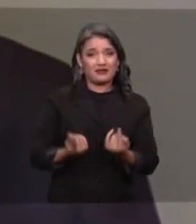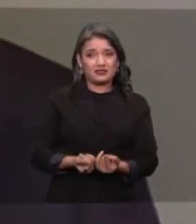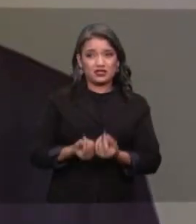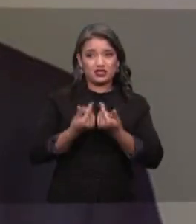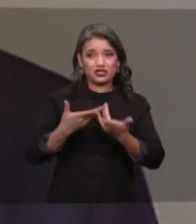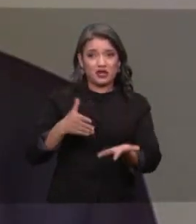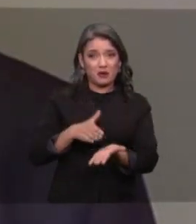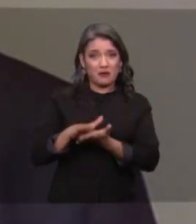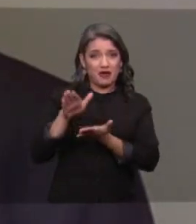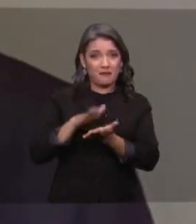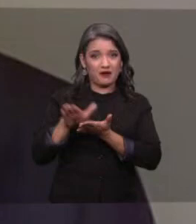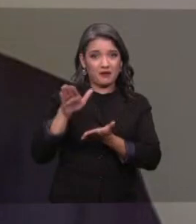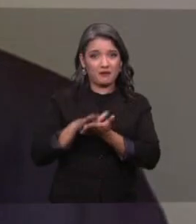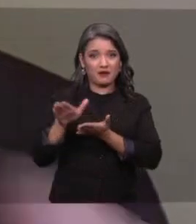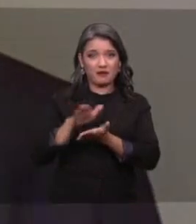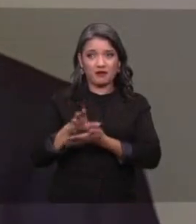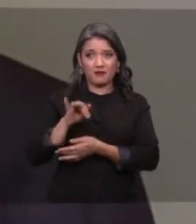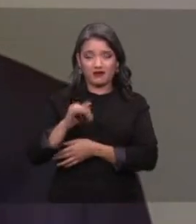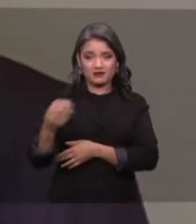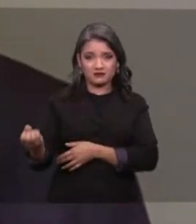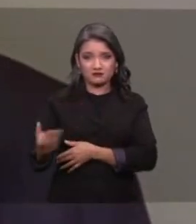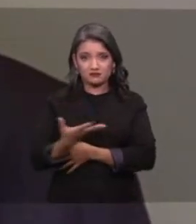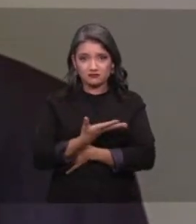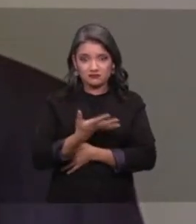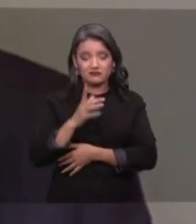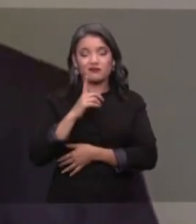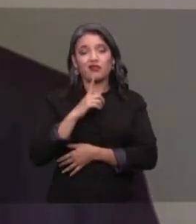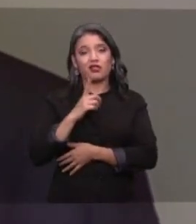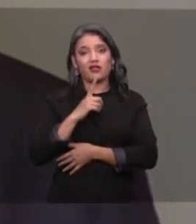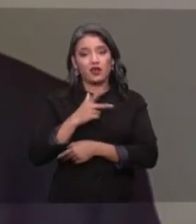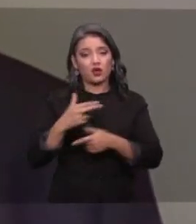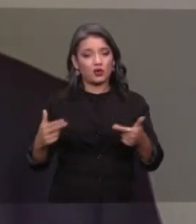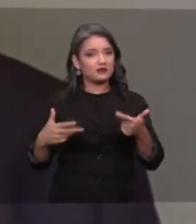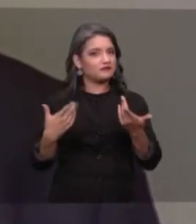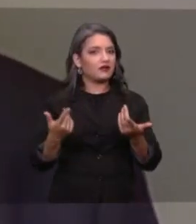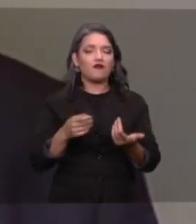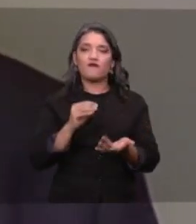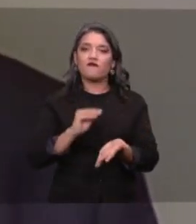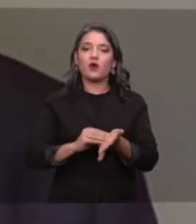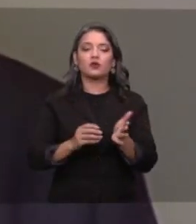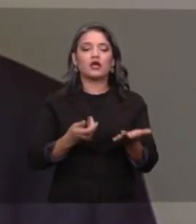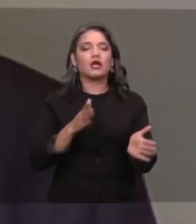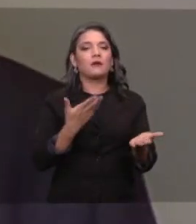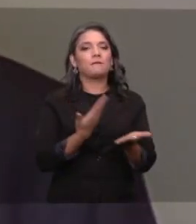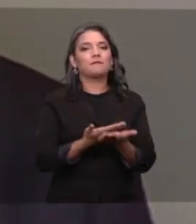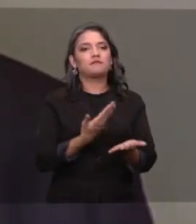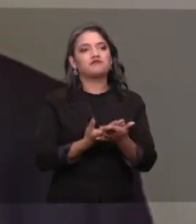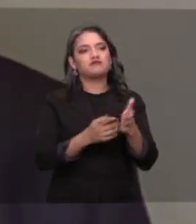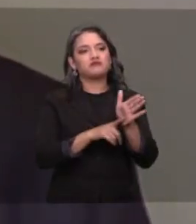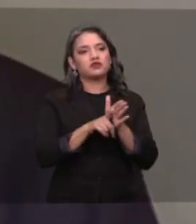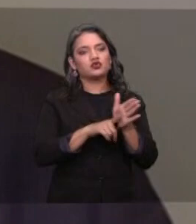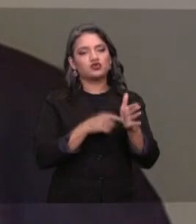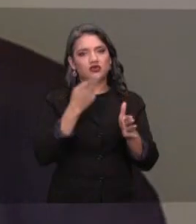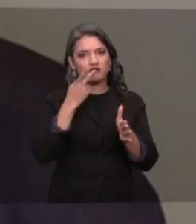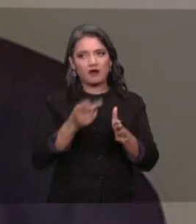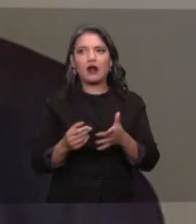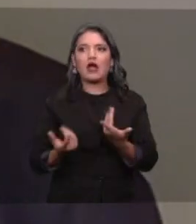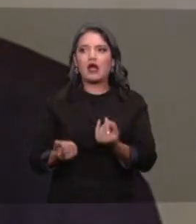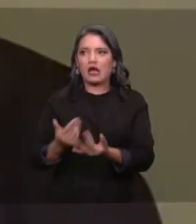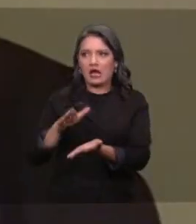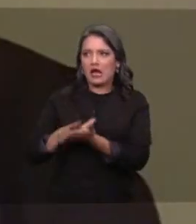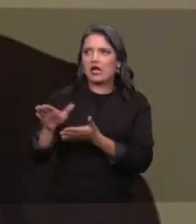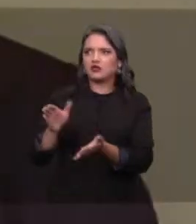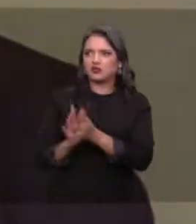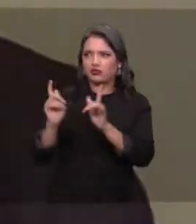operacionalização do novo mecanismo. Não há estudos científicos e tampouco parâmetros internacionais que assegurem a efetividade do juiz